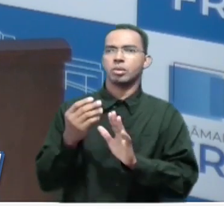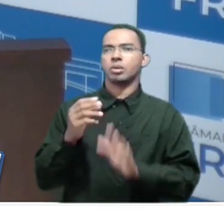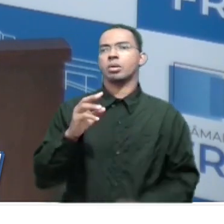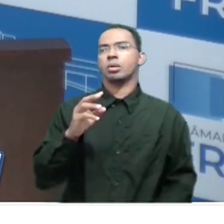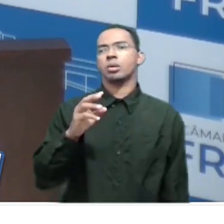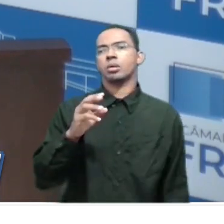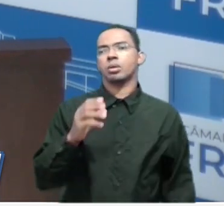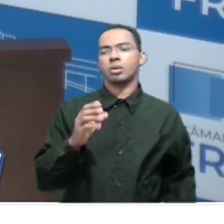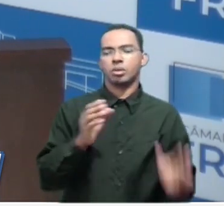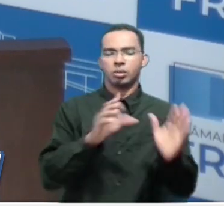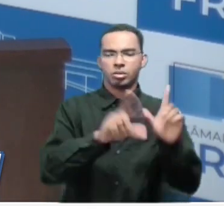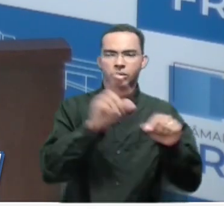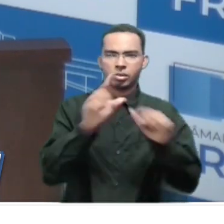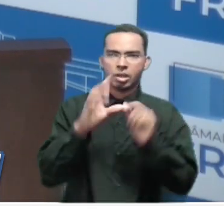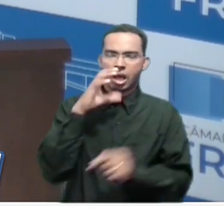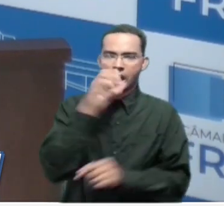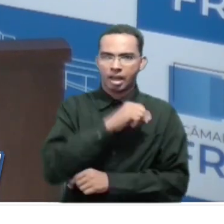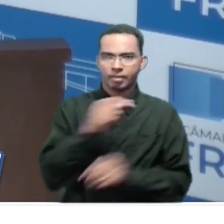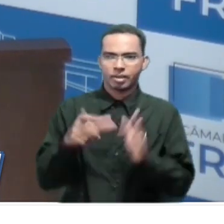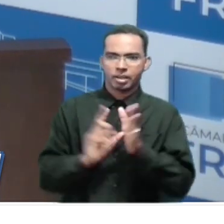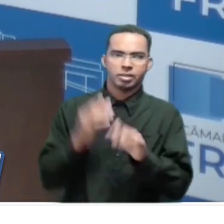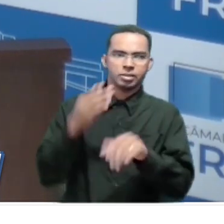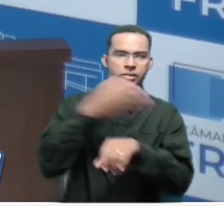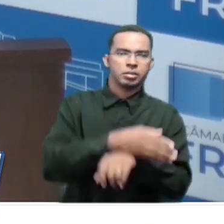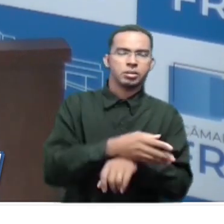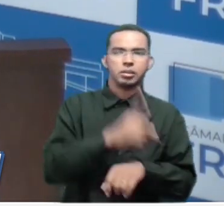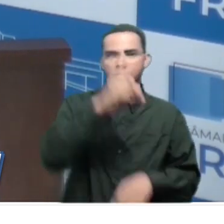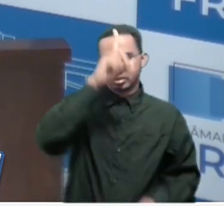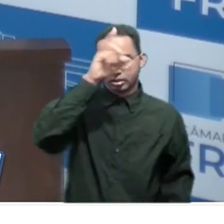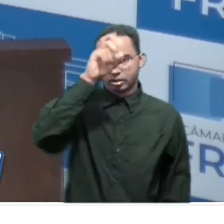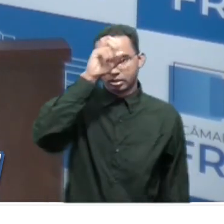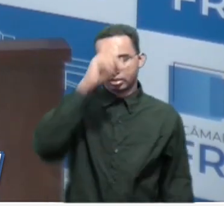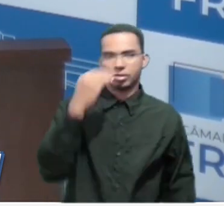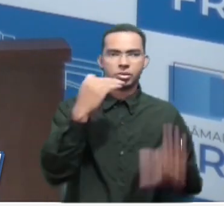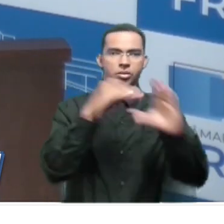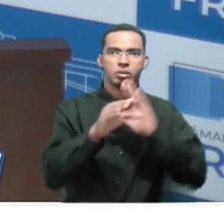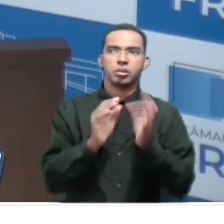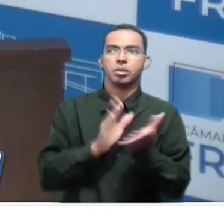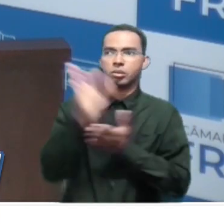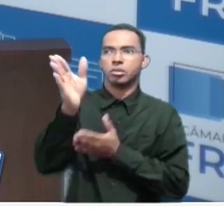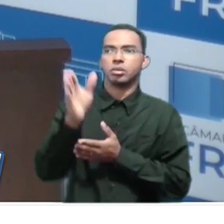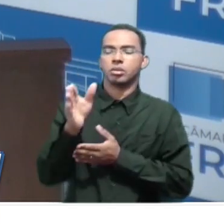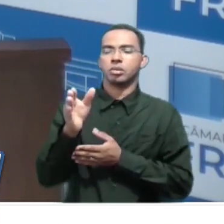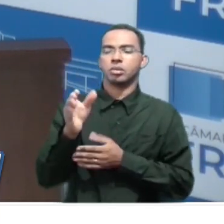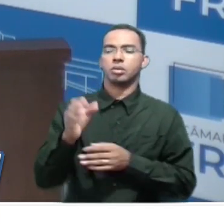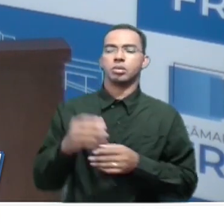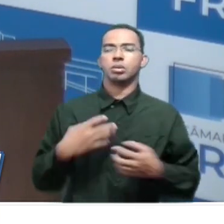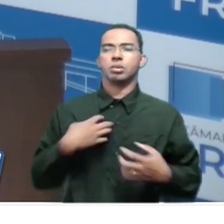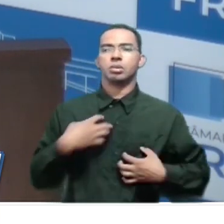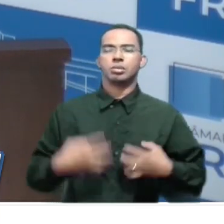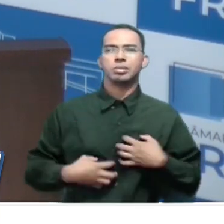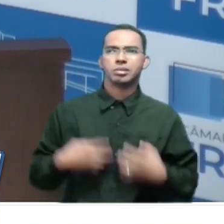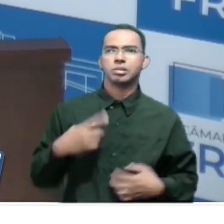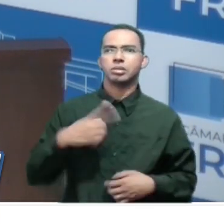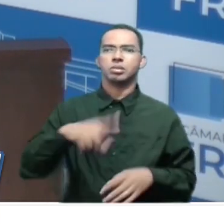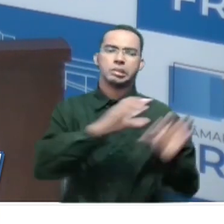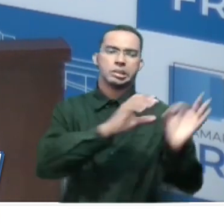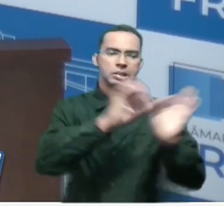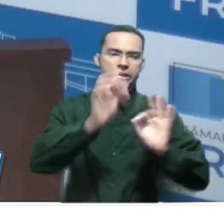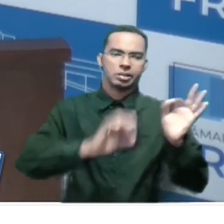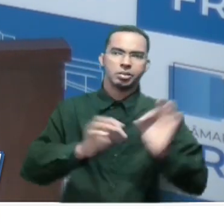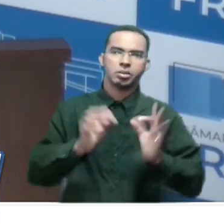rápida para a pessoa, antes de ir para o pronto-socorro, mandar mensagem, estou indo, estou passando isso e aquilo, para que se providencie